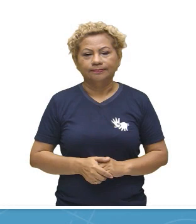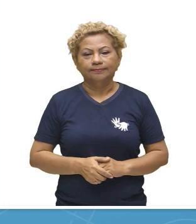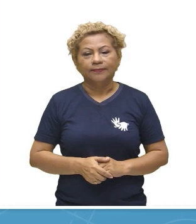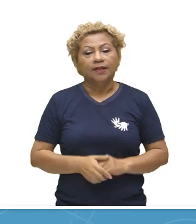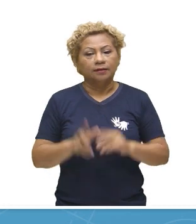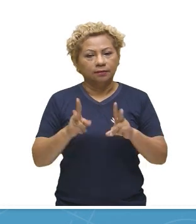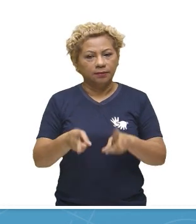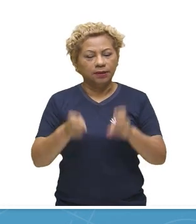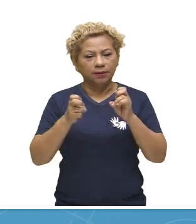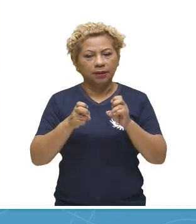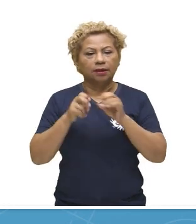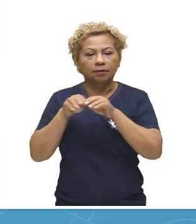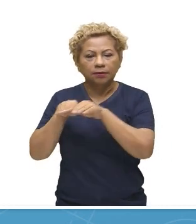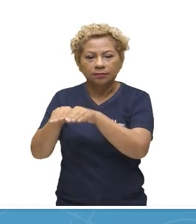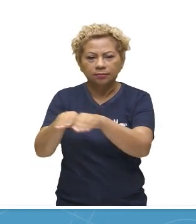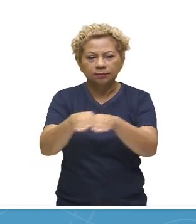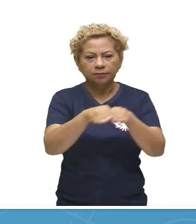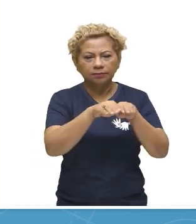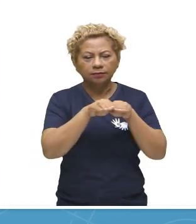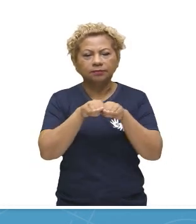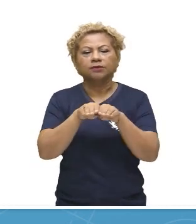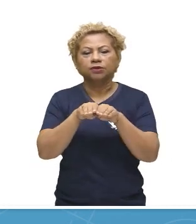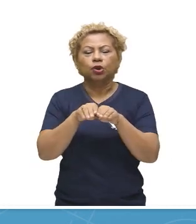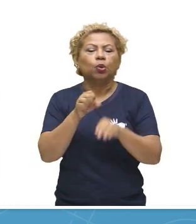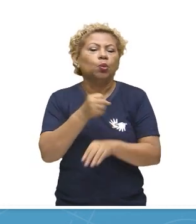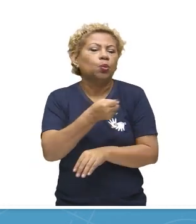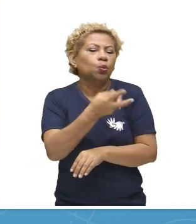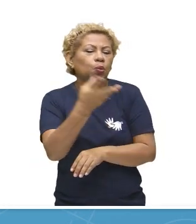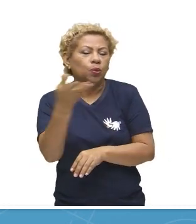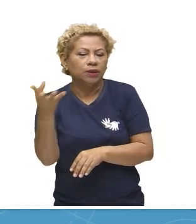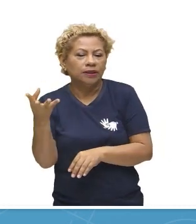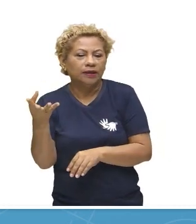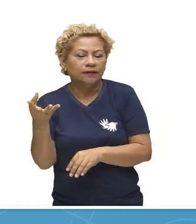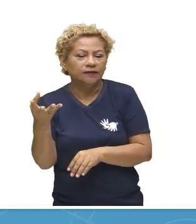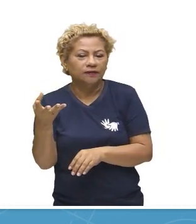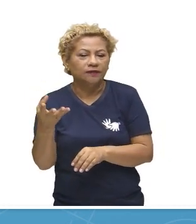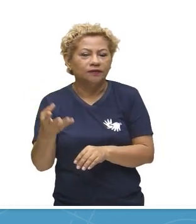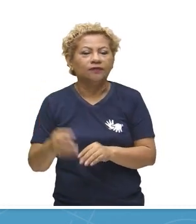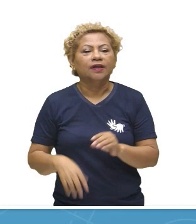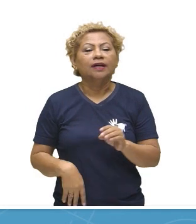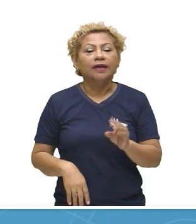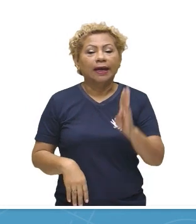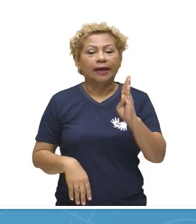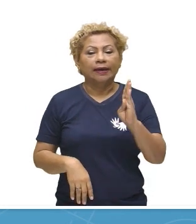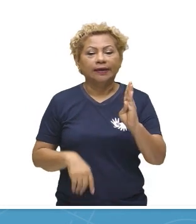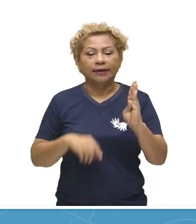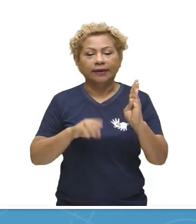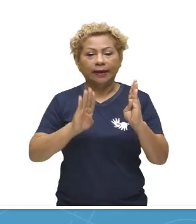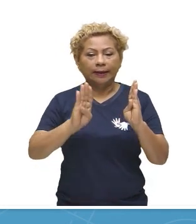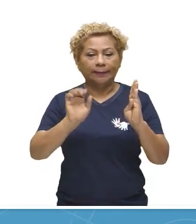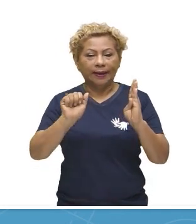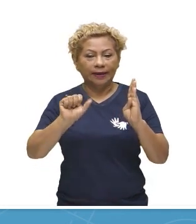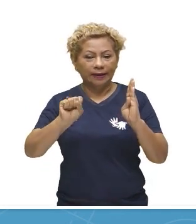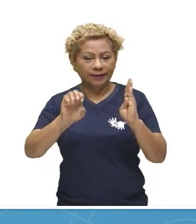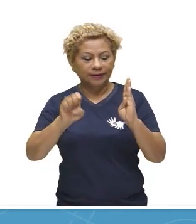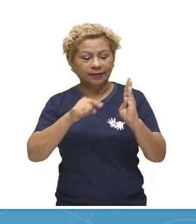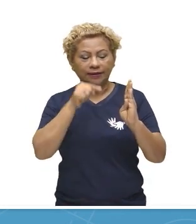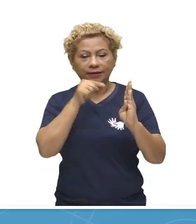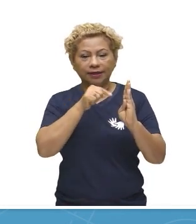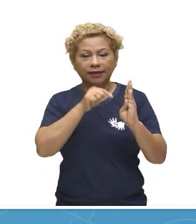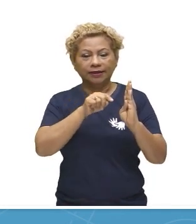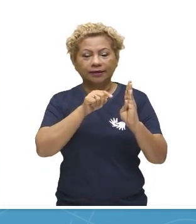O expoente, ele vai me indicar quantas vezes a minha base vai ser repetida. Por isso, eu tenho aqui 5 vezes